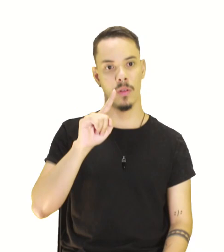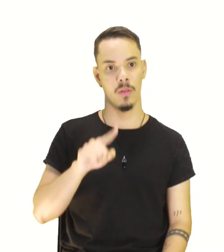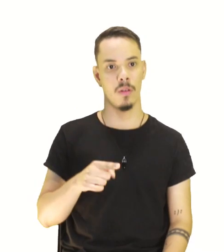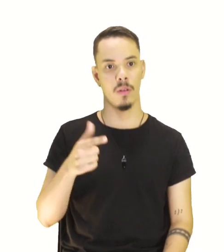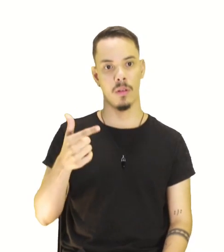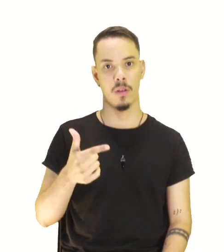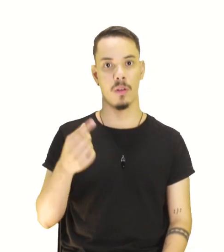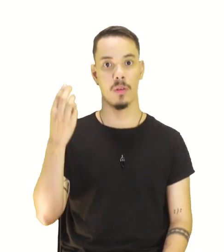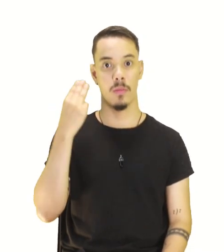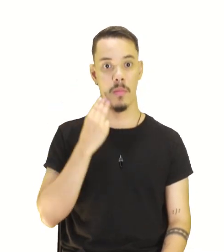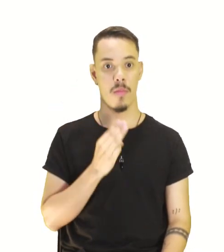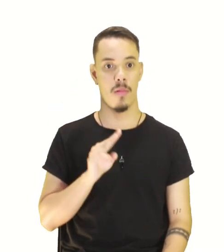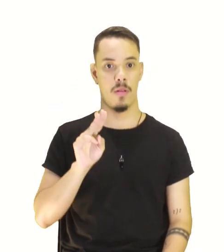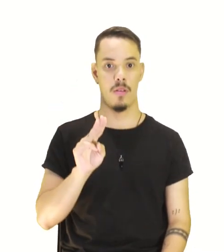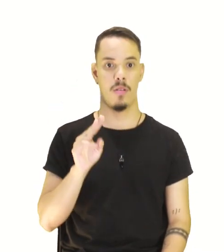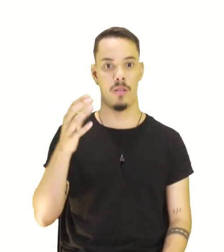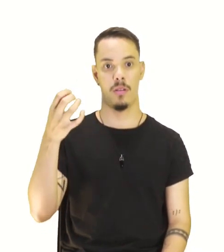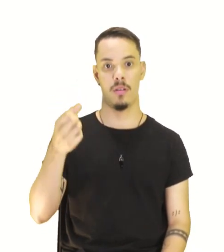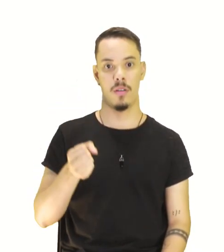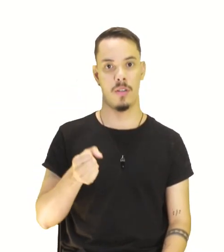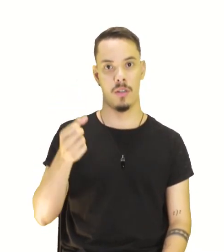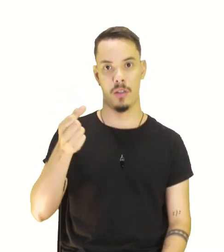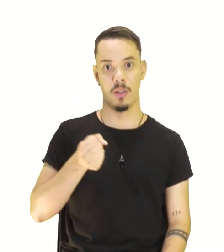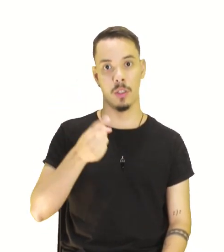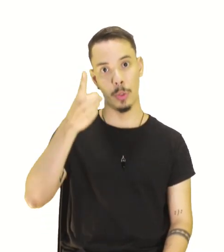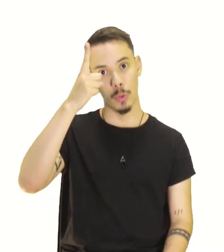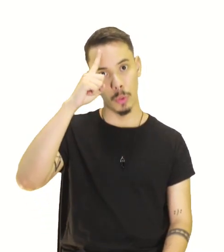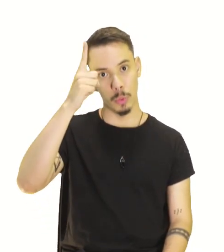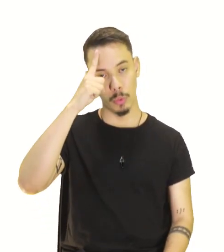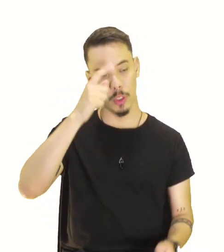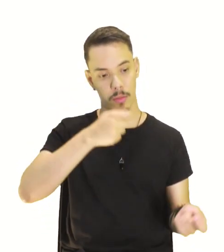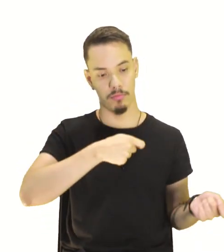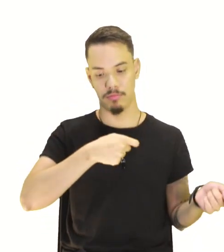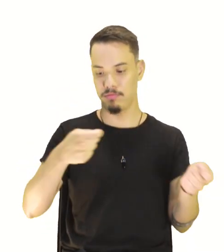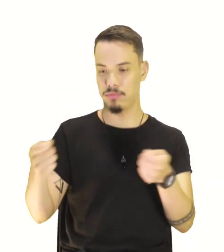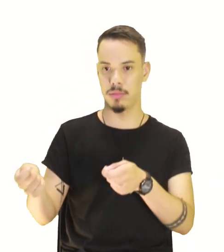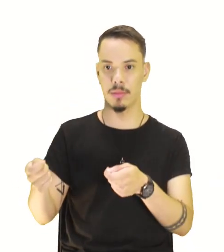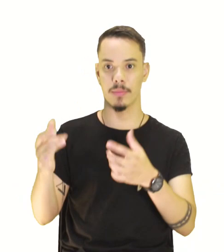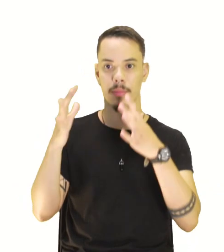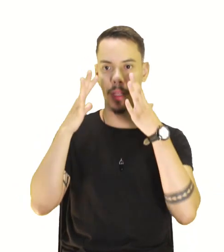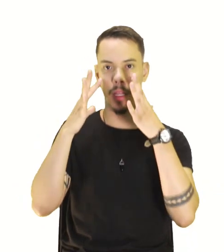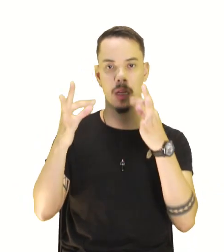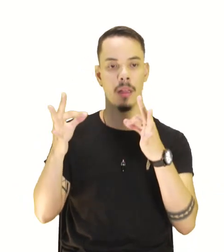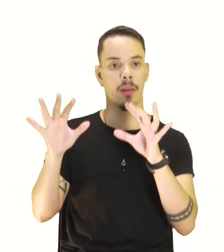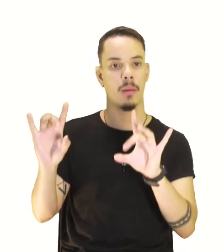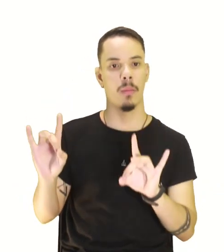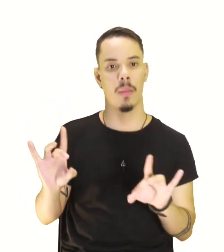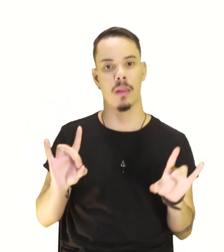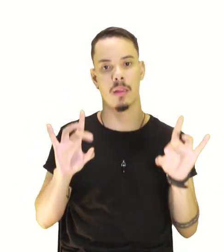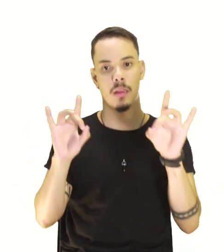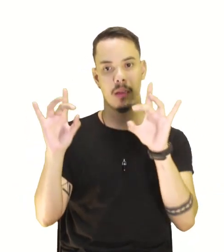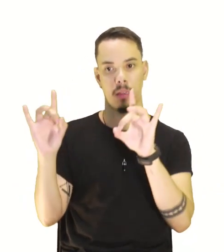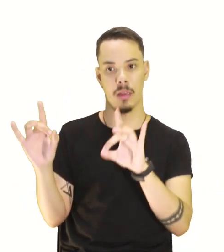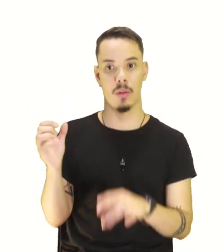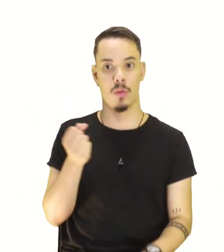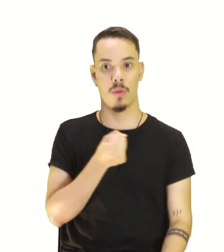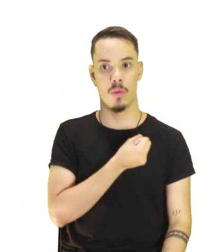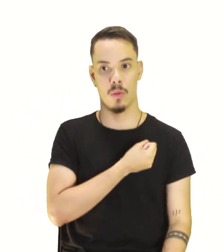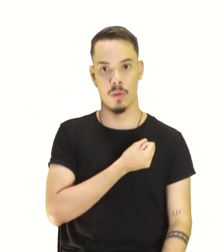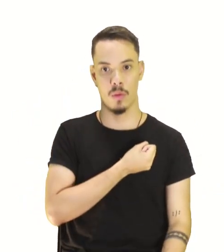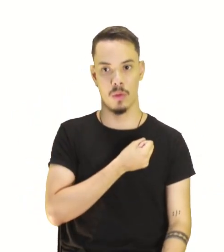2,2 milhões de litros de leite por dia. Uma atenção especial a essa escrita numérica,